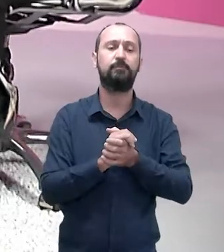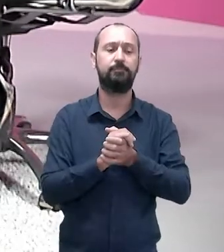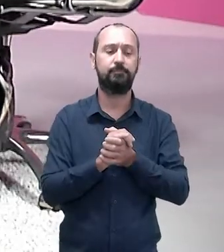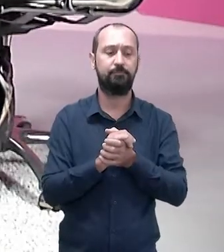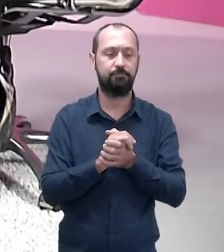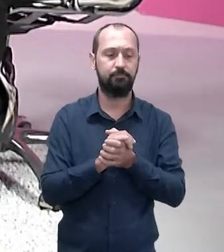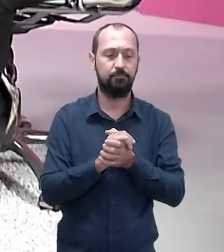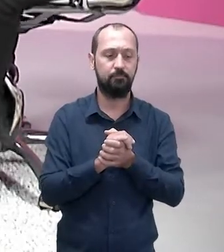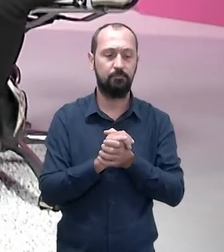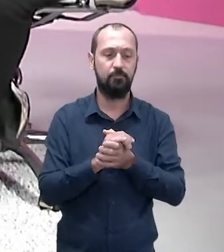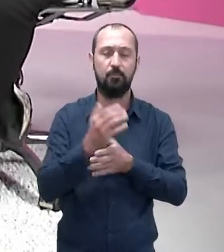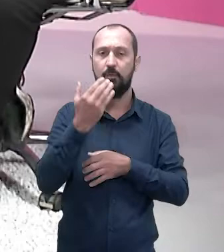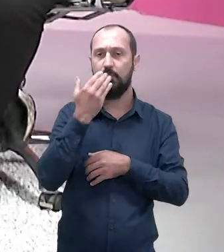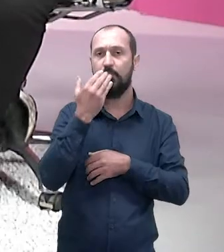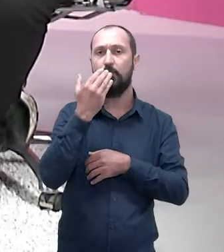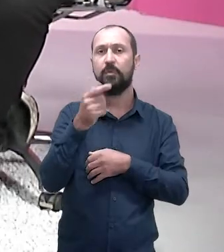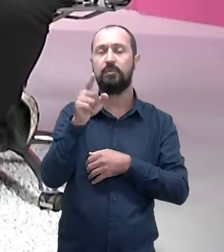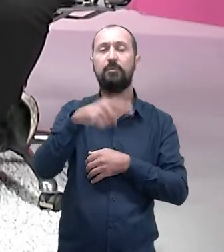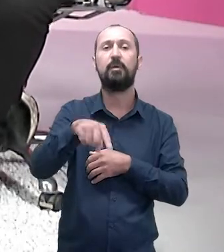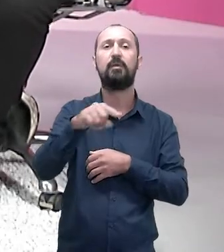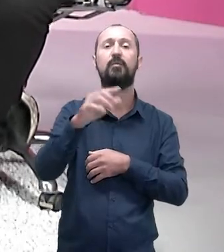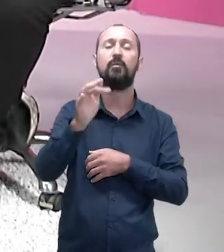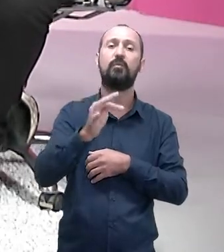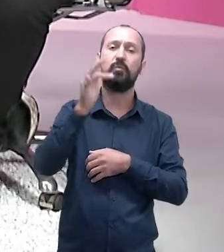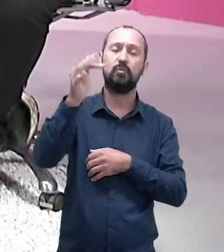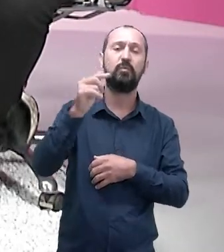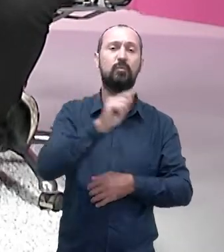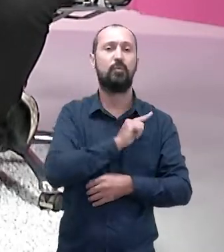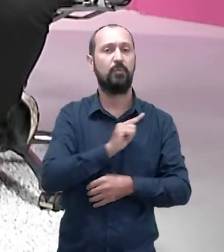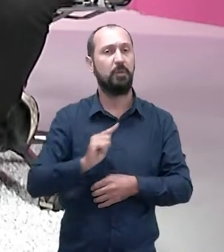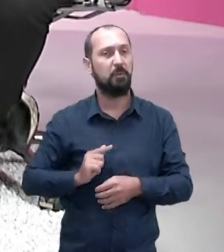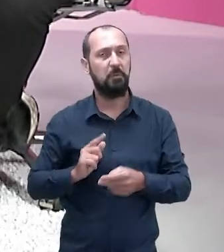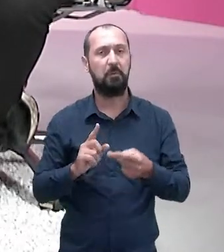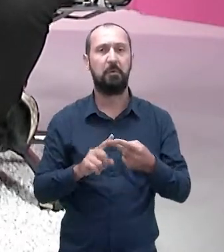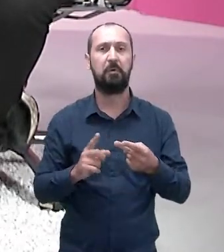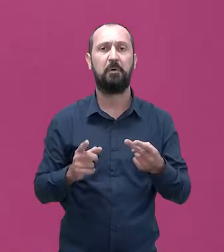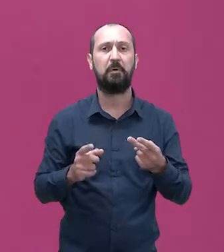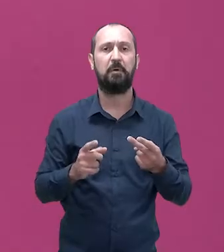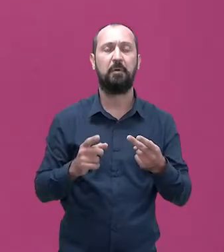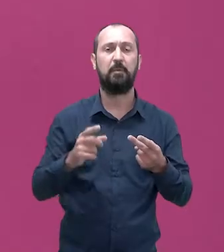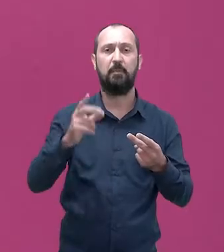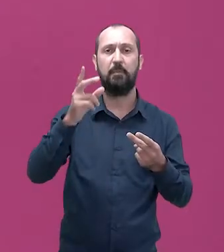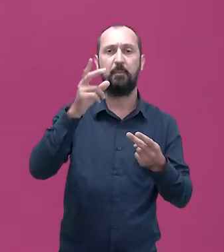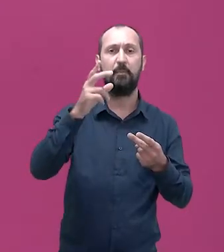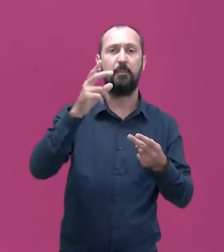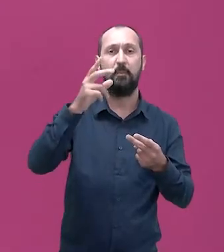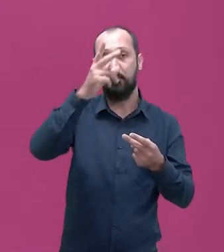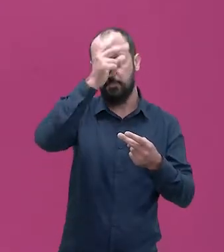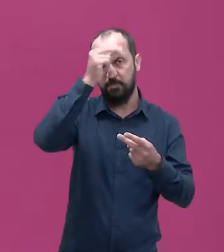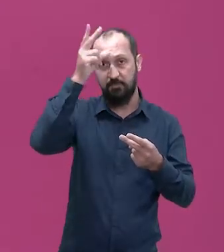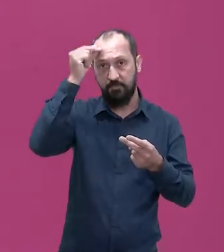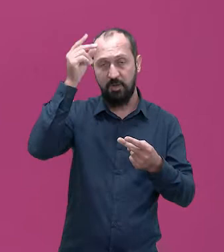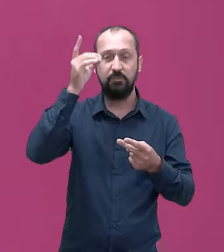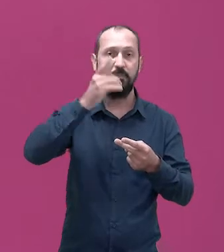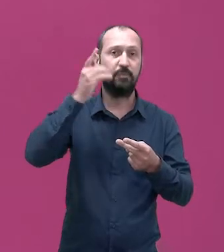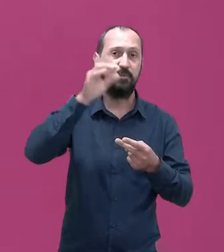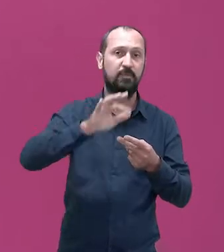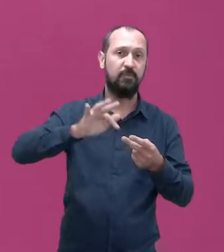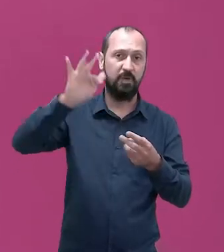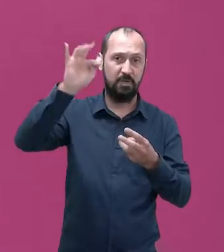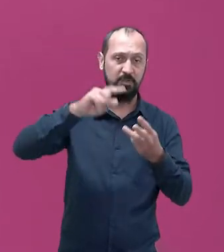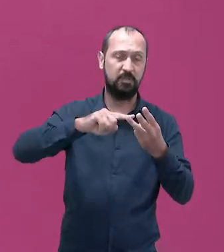comentário de falar assim, um pedido para os futuros governadores, para os futuros prefeitos, nossos